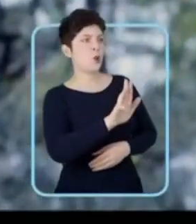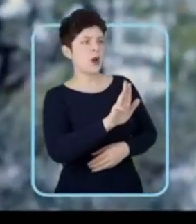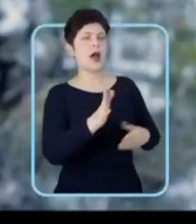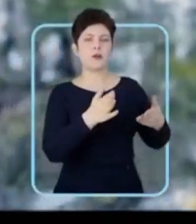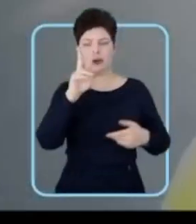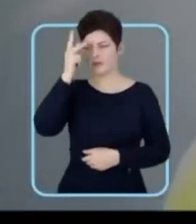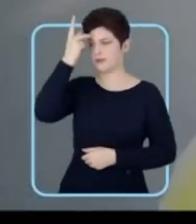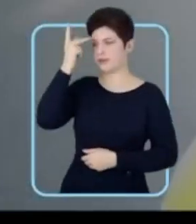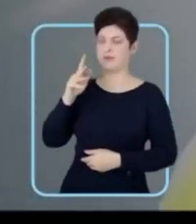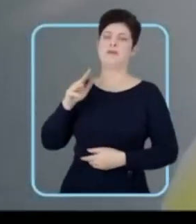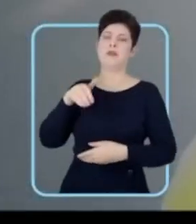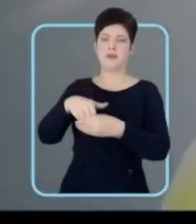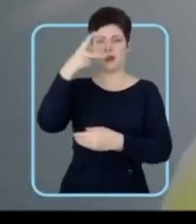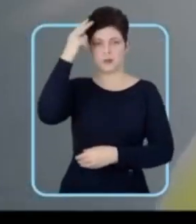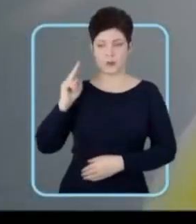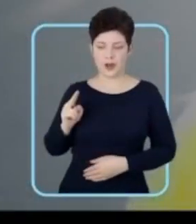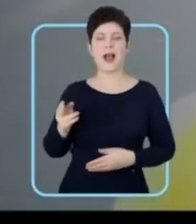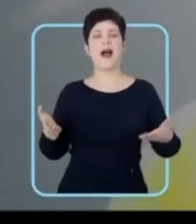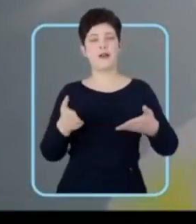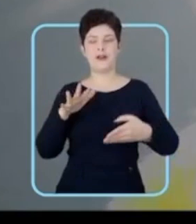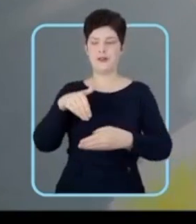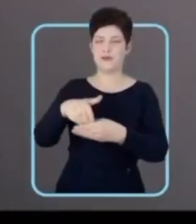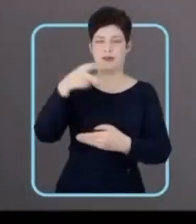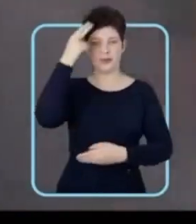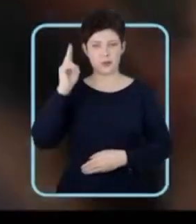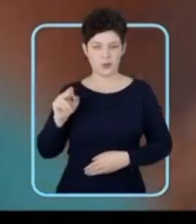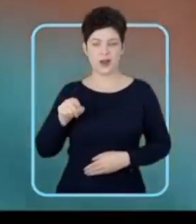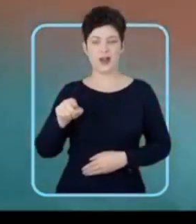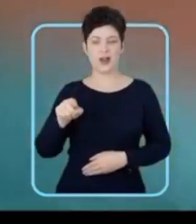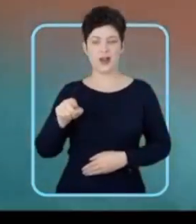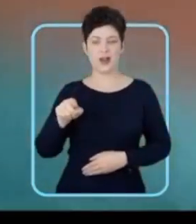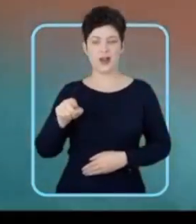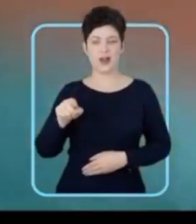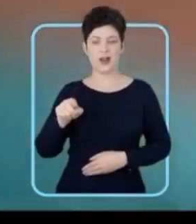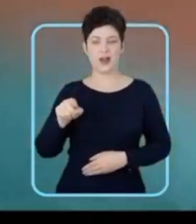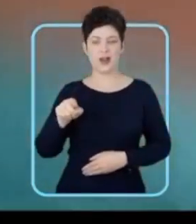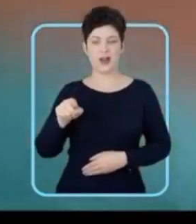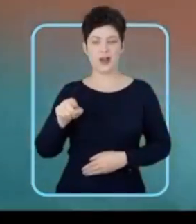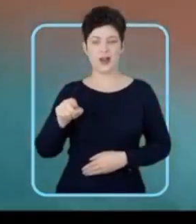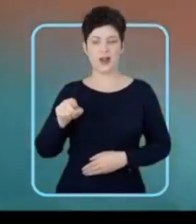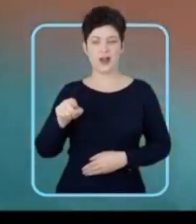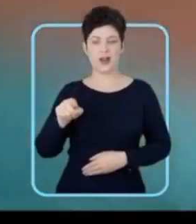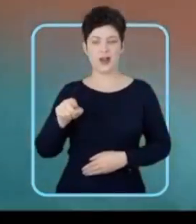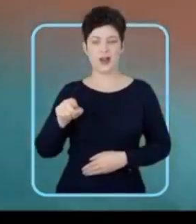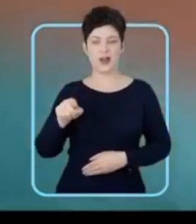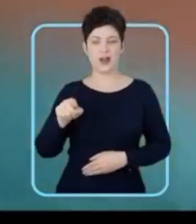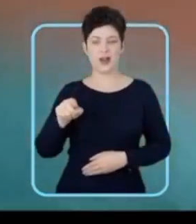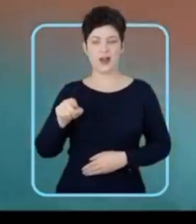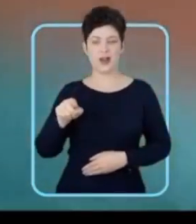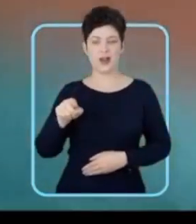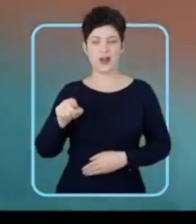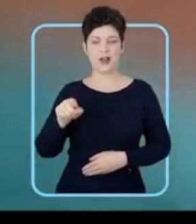agora eu vou de Soraya. Eu ia votar no Bolsonaro, agora eu sou Soraya. Soraya, ela... Tem uma coisa esperta aí, vocês